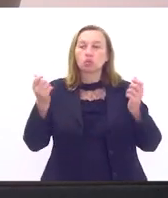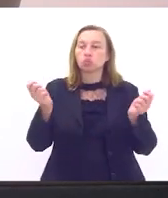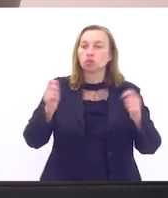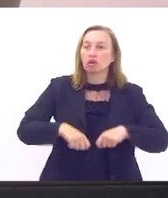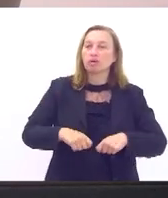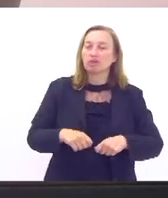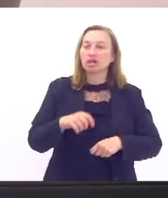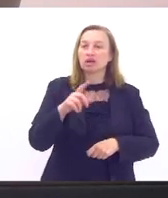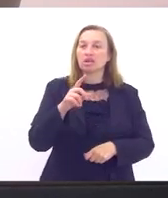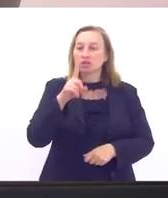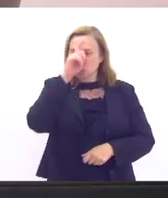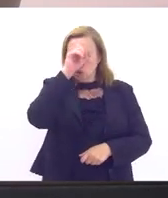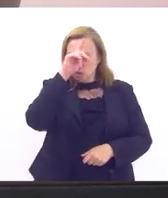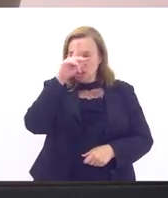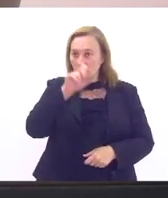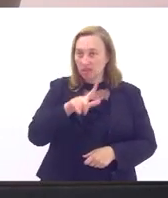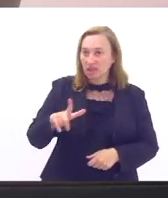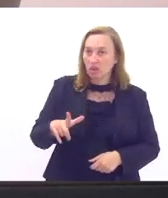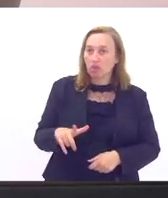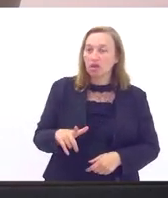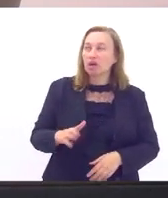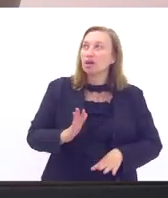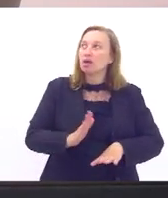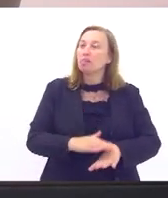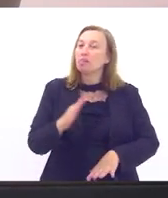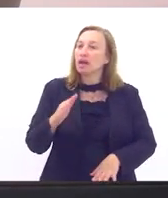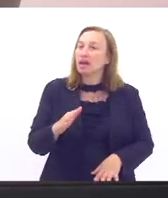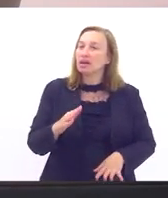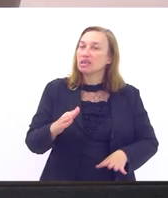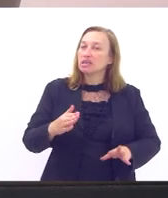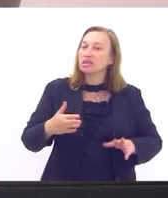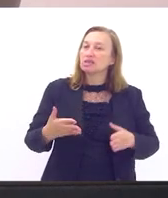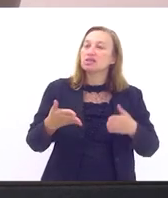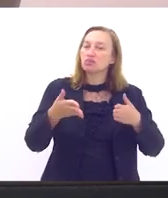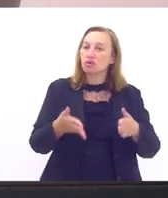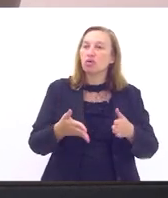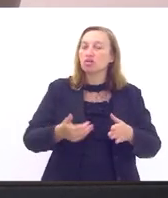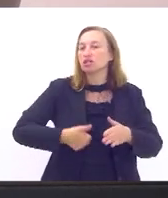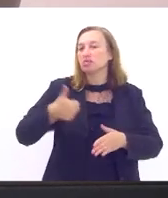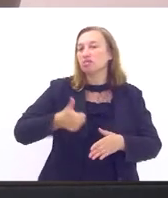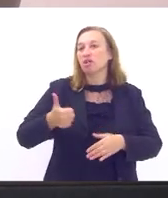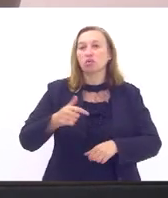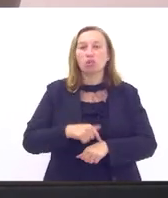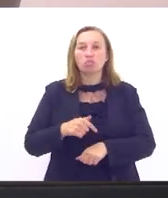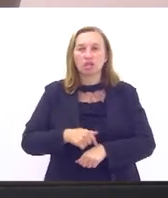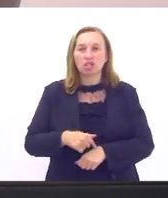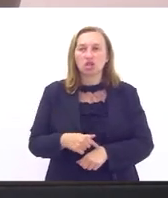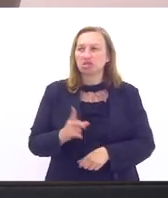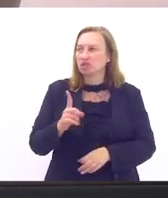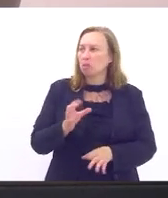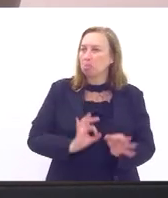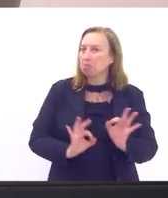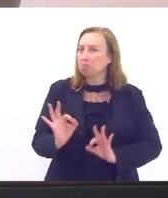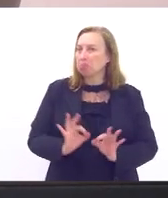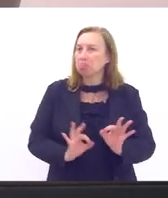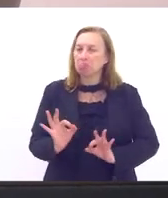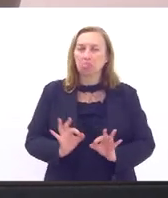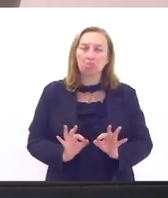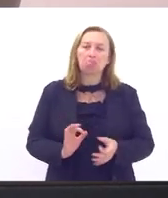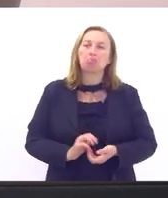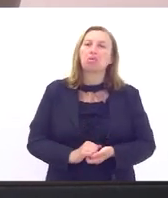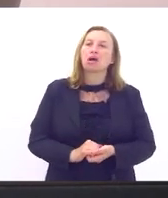capacidade laboratorial foi a quem mais se evidenciou nesse primeiro momento, aquilo que não foi planejado, que não estava